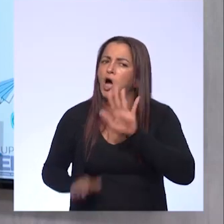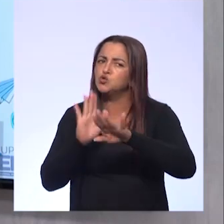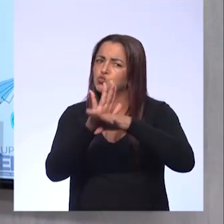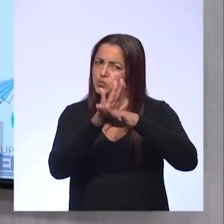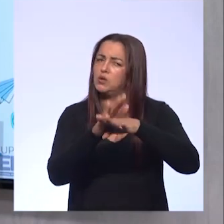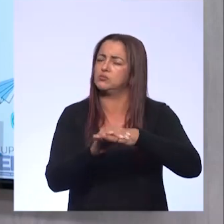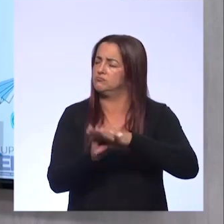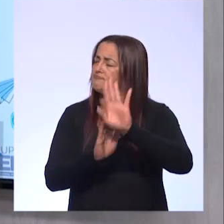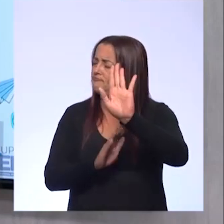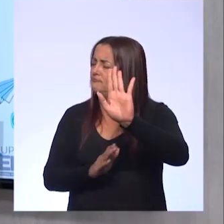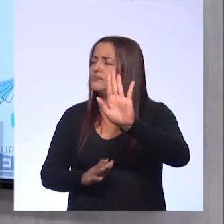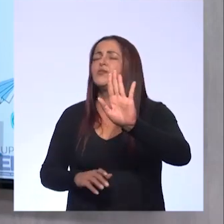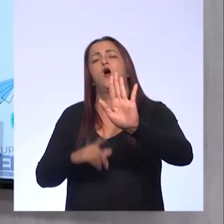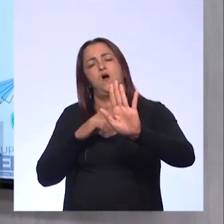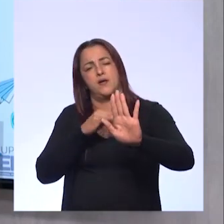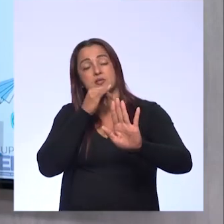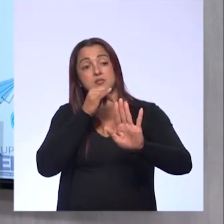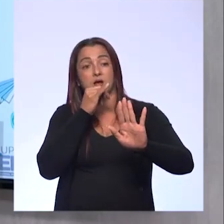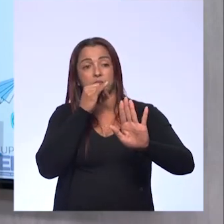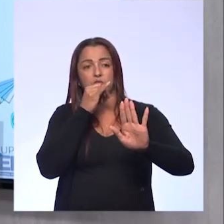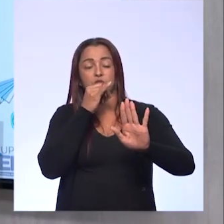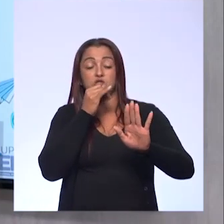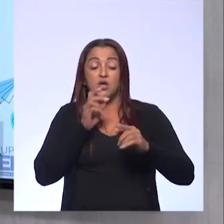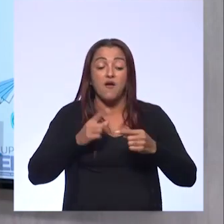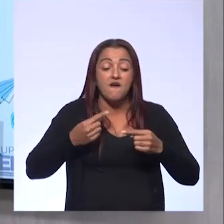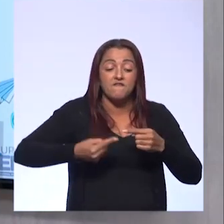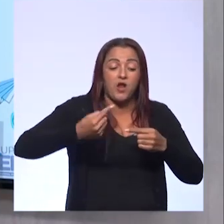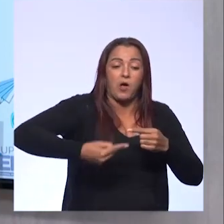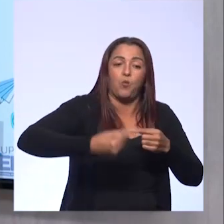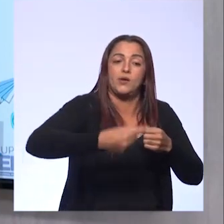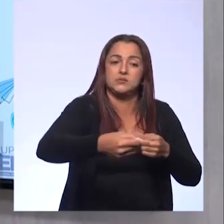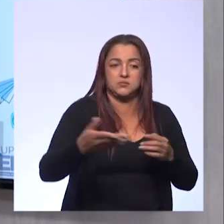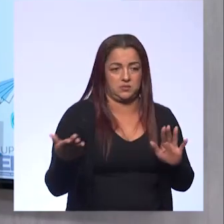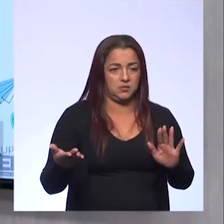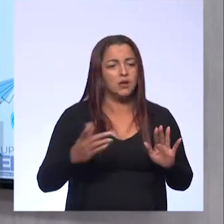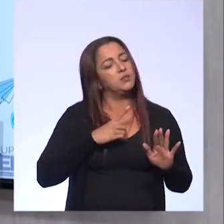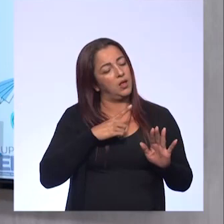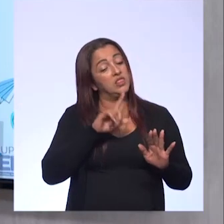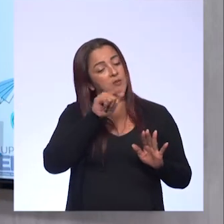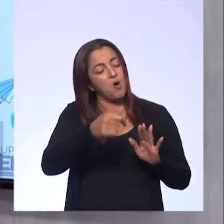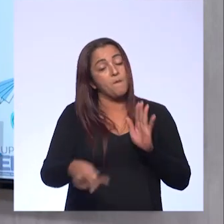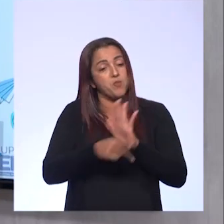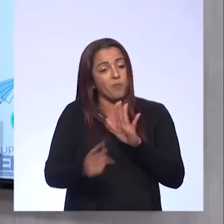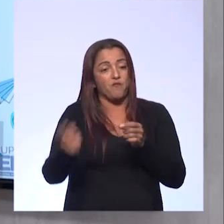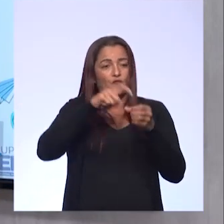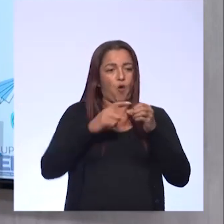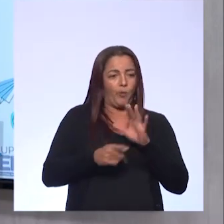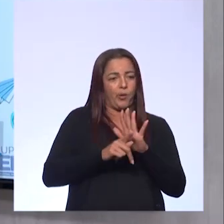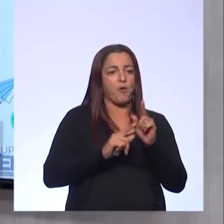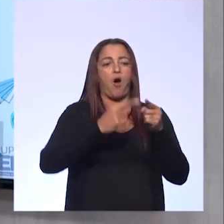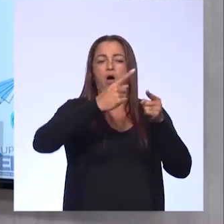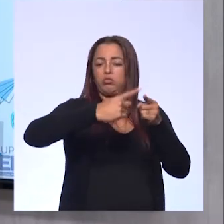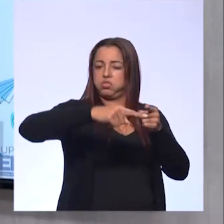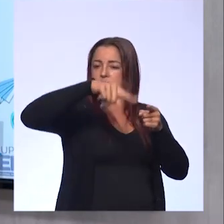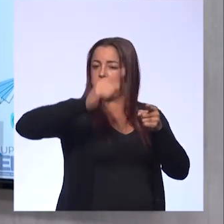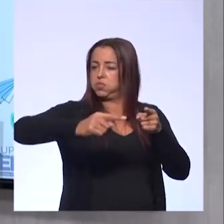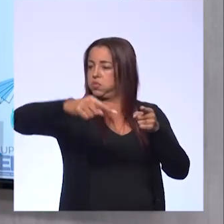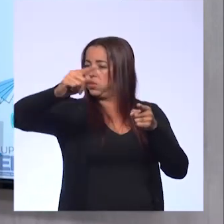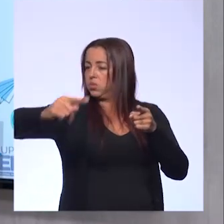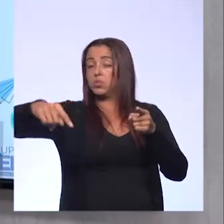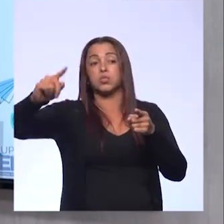eu vou dar um exemplo pra vocês de frequência e logo eu vou trazer aqui para ondulatório por